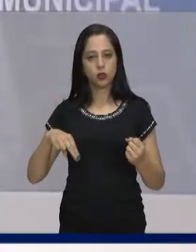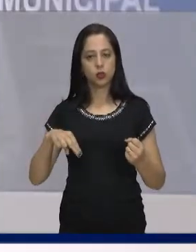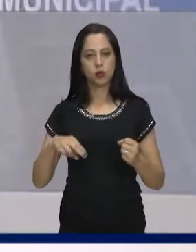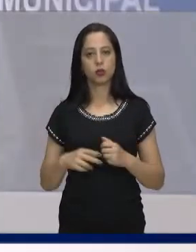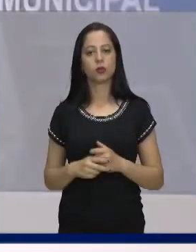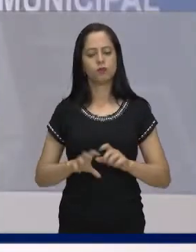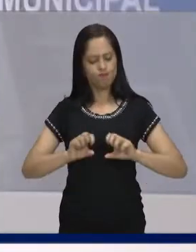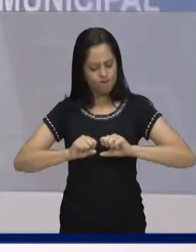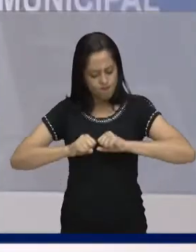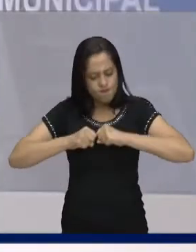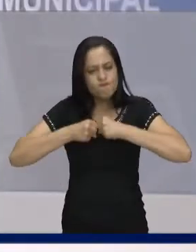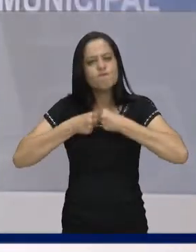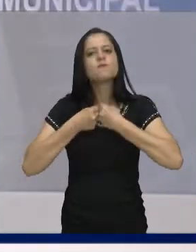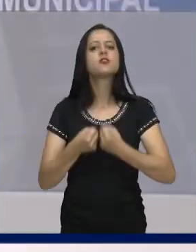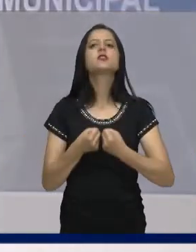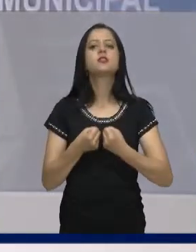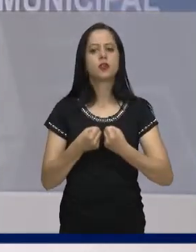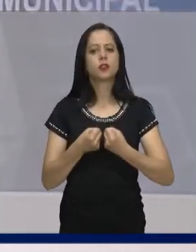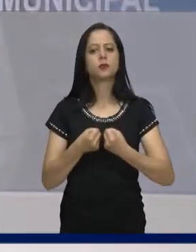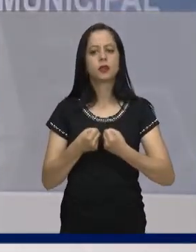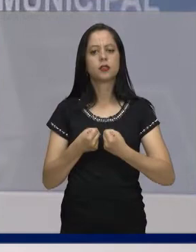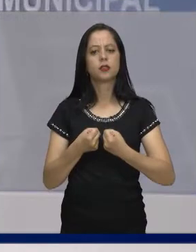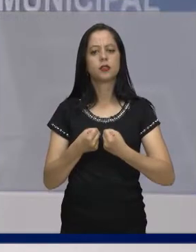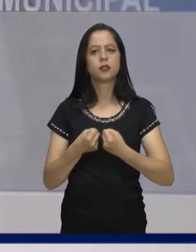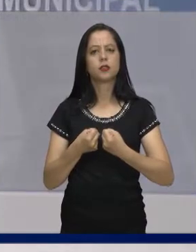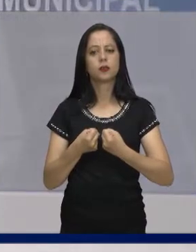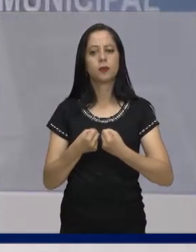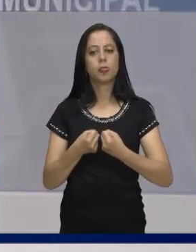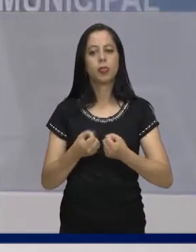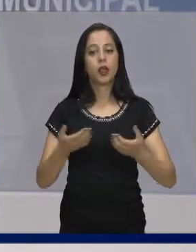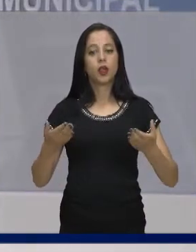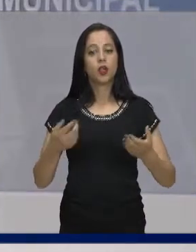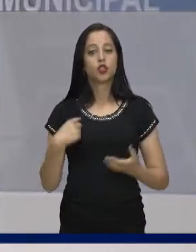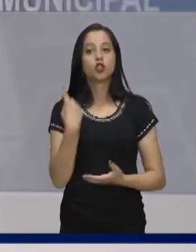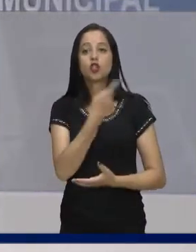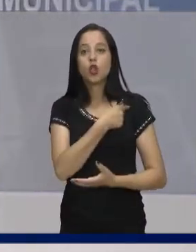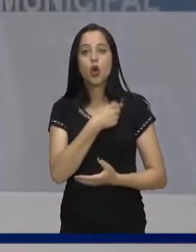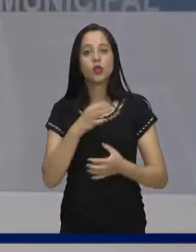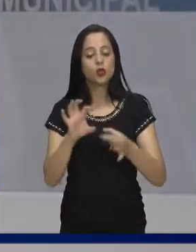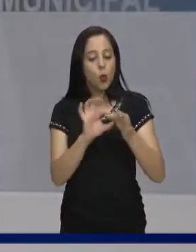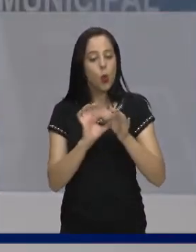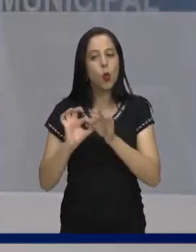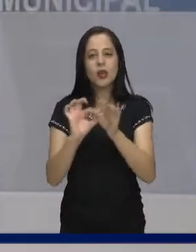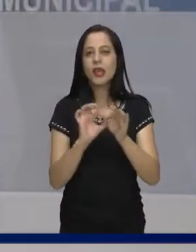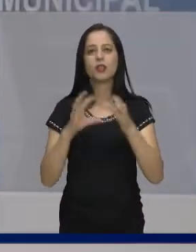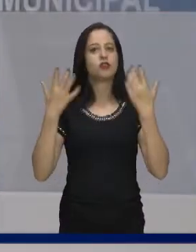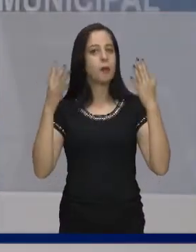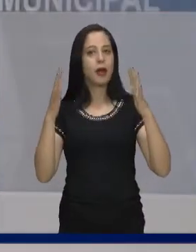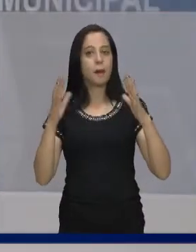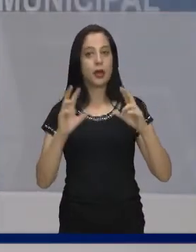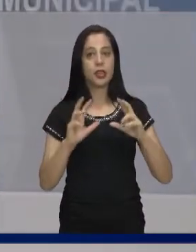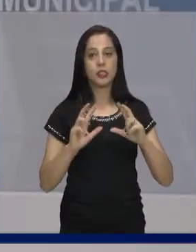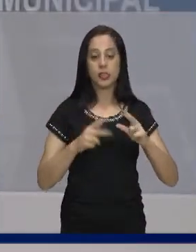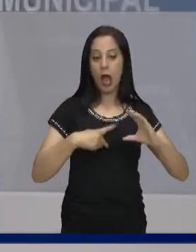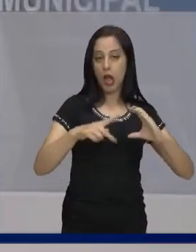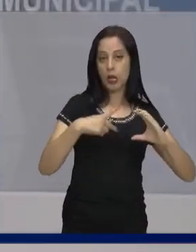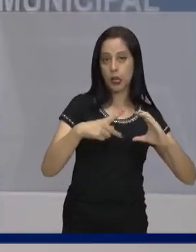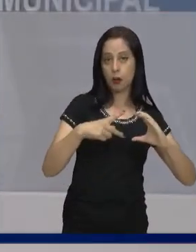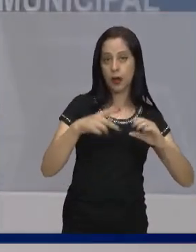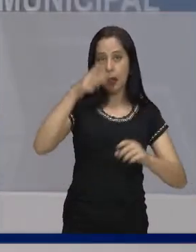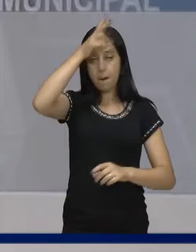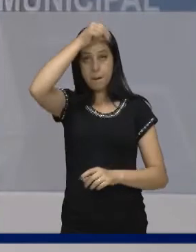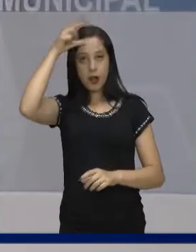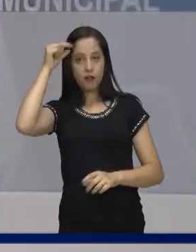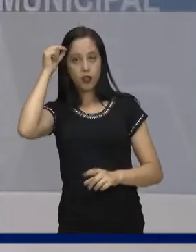para acontecer essa votação, estamos todos de parabéns. Câmara, Prefeitura, Sociedade,